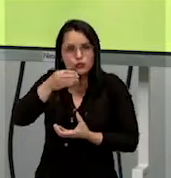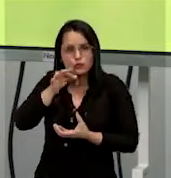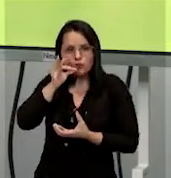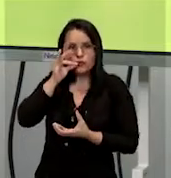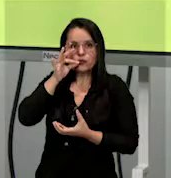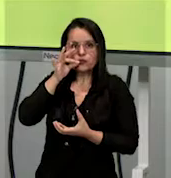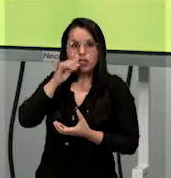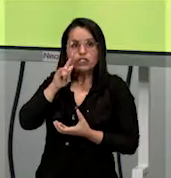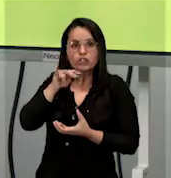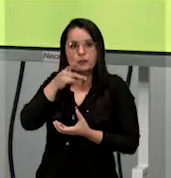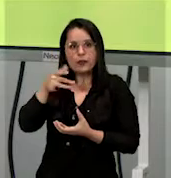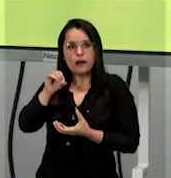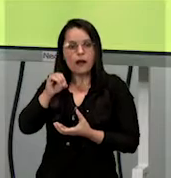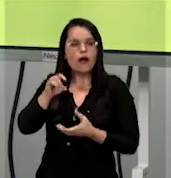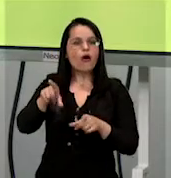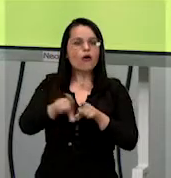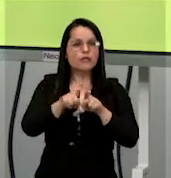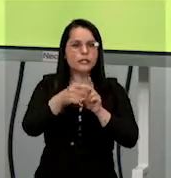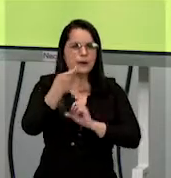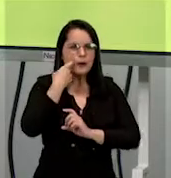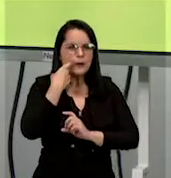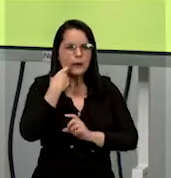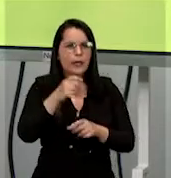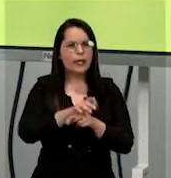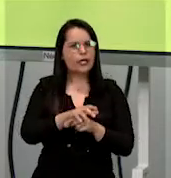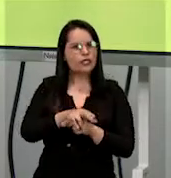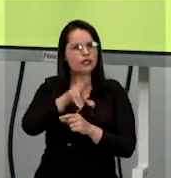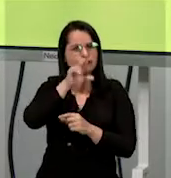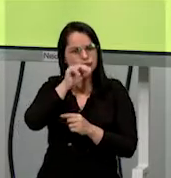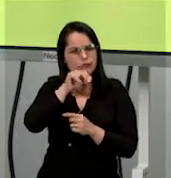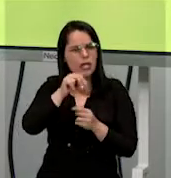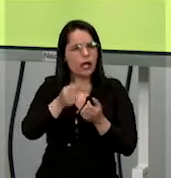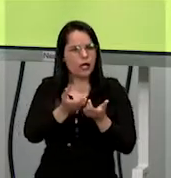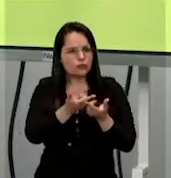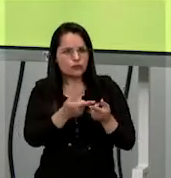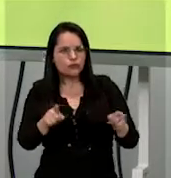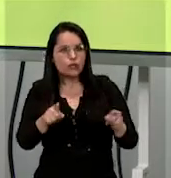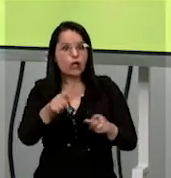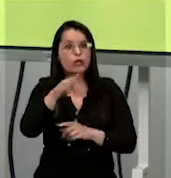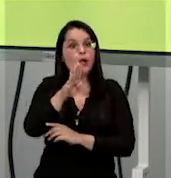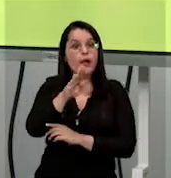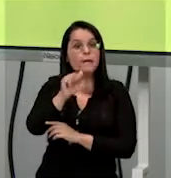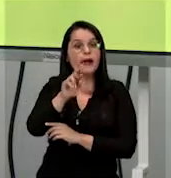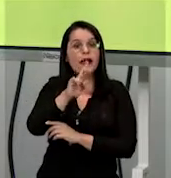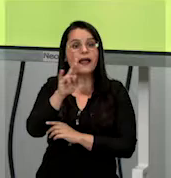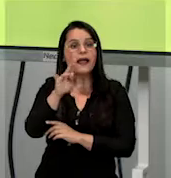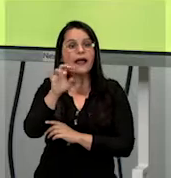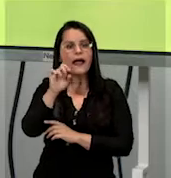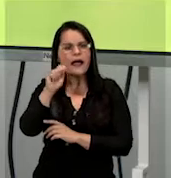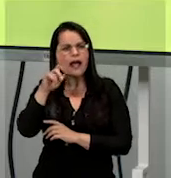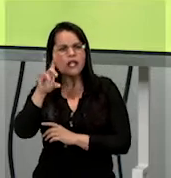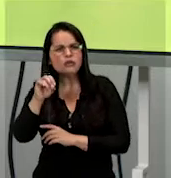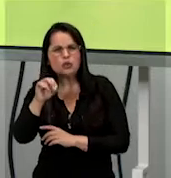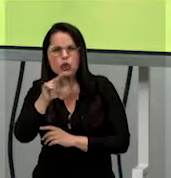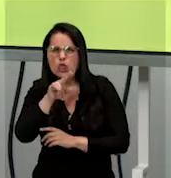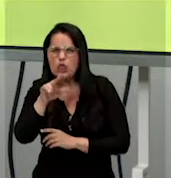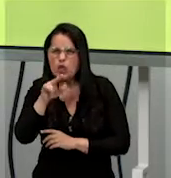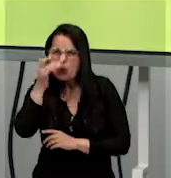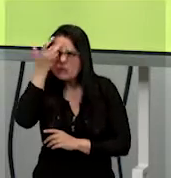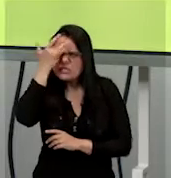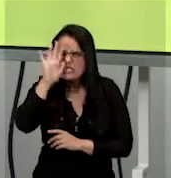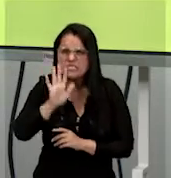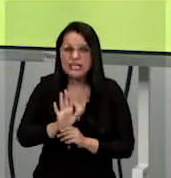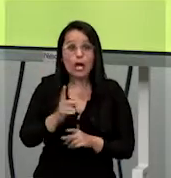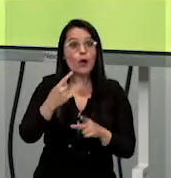camarão, pirão de peixe, marreco assado, barreado. Por que essa comida leva esse nome, professora? Porque